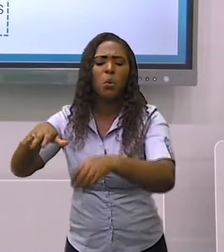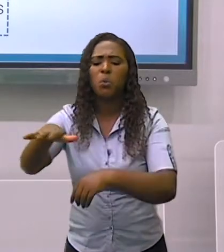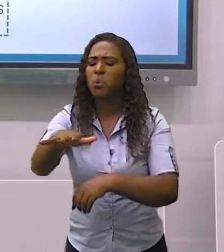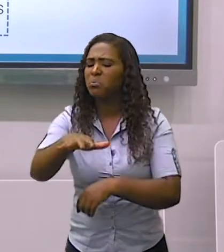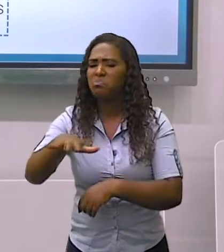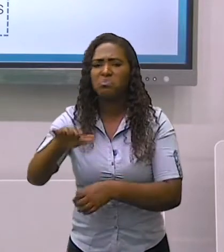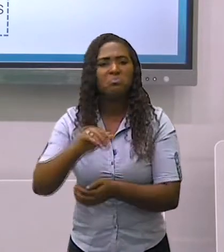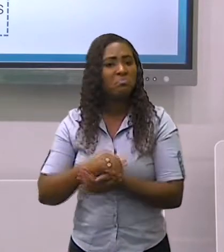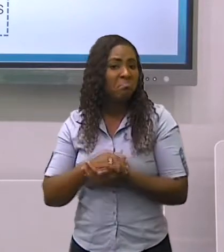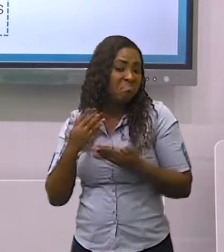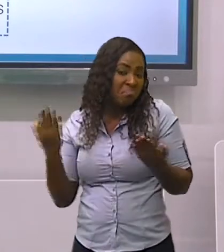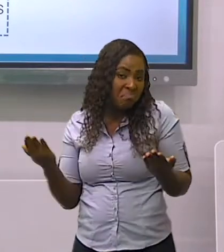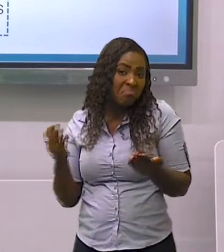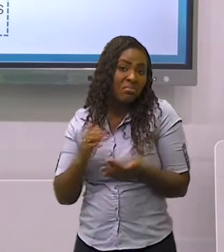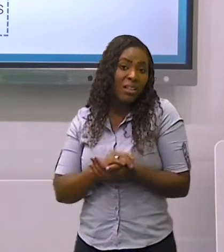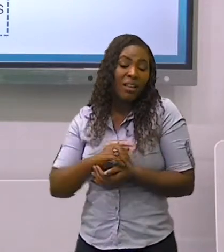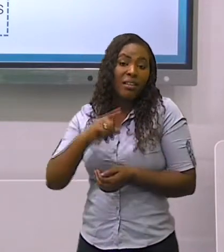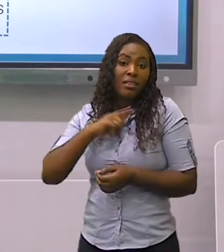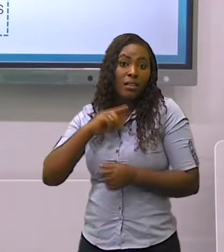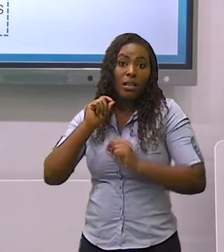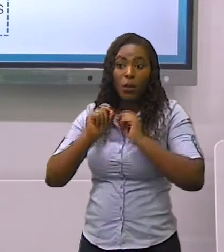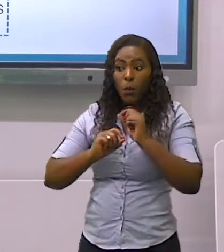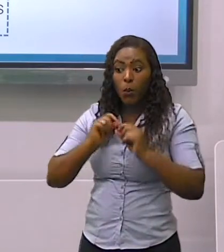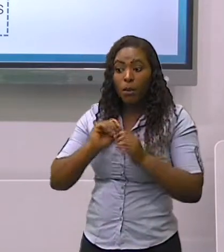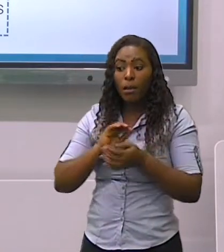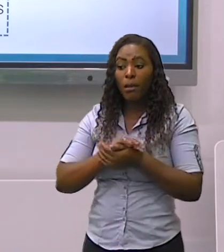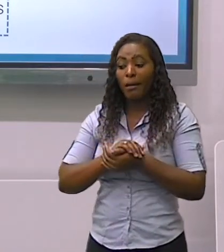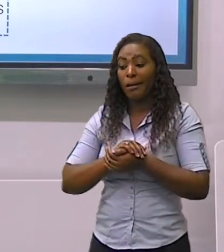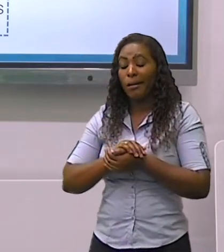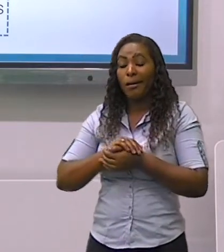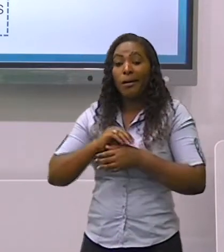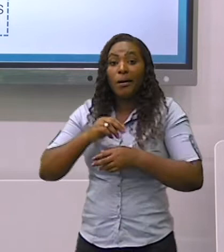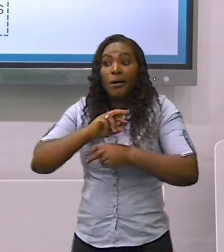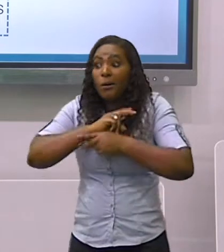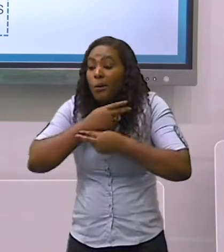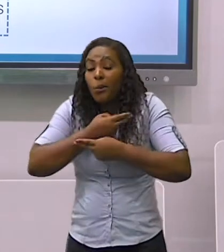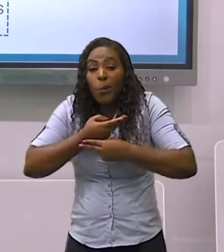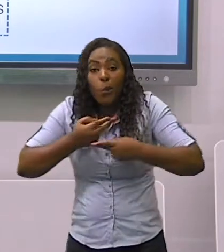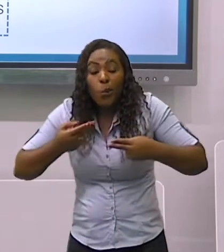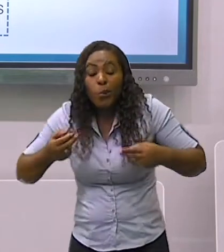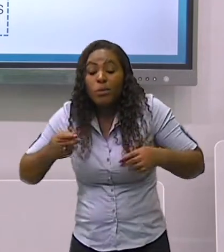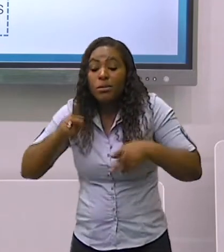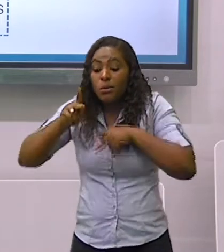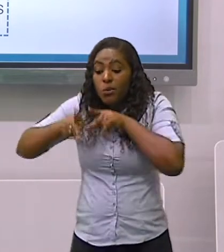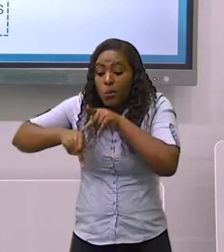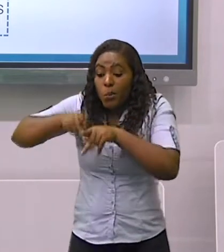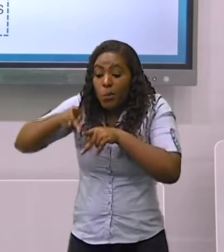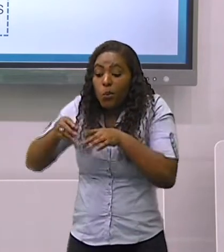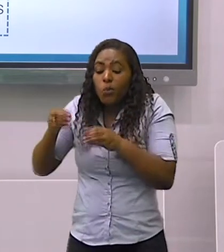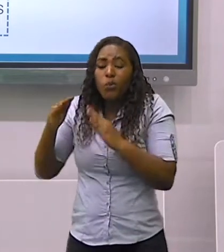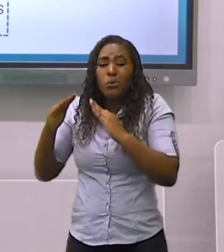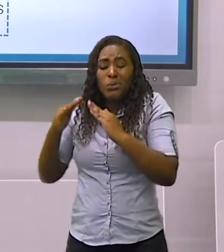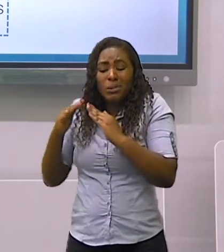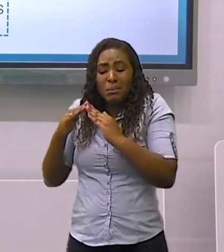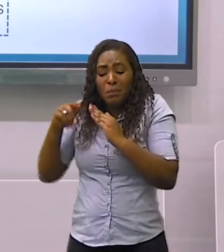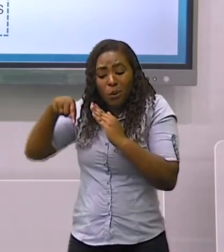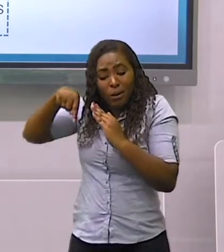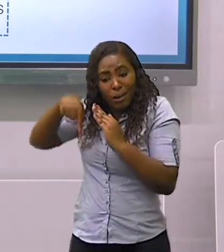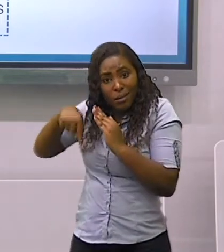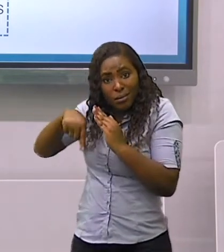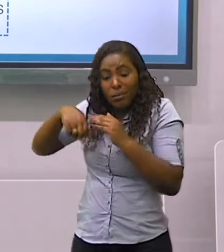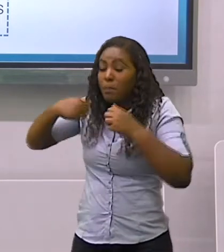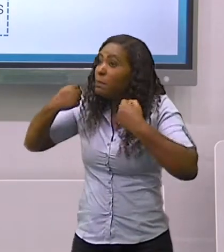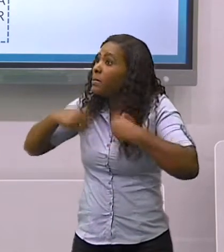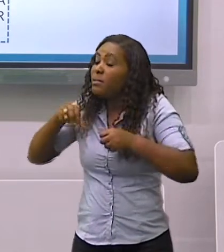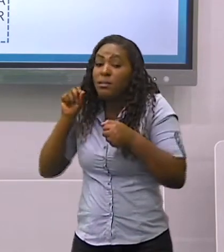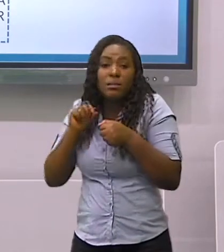realizados diariamente e que devem ser preservados, cuidados por toda a população, para que assim não haja um